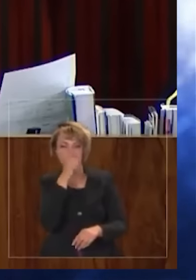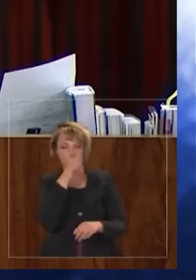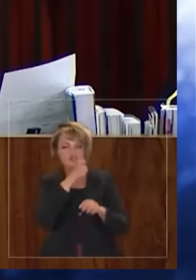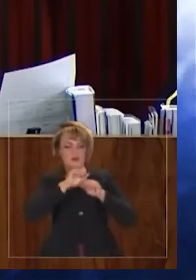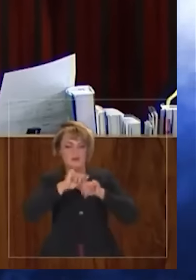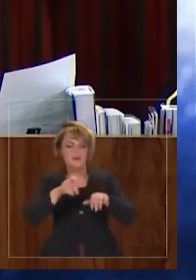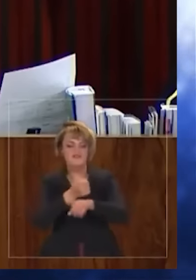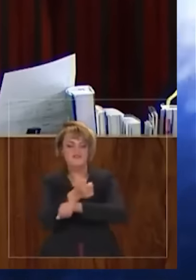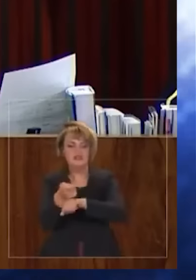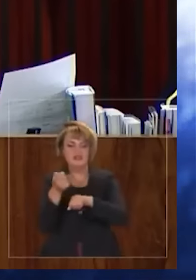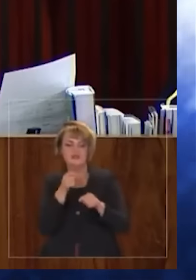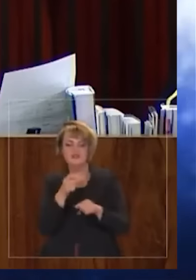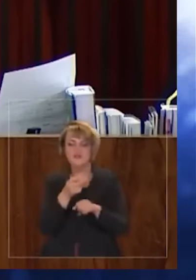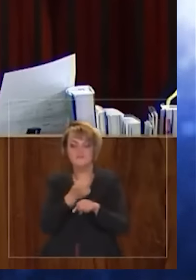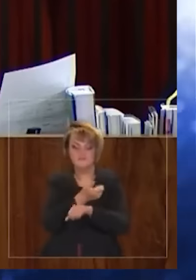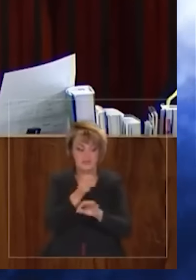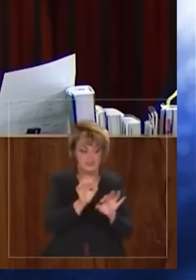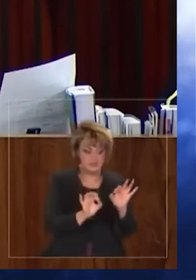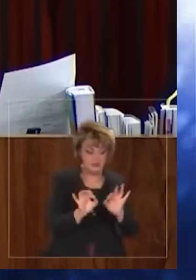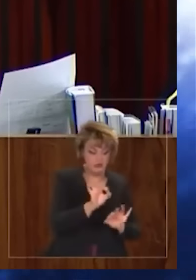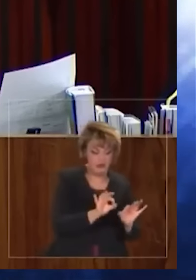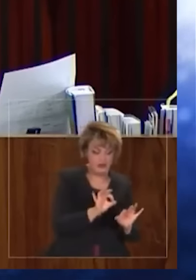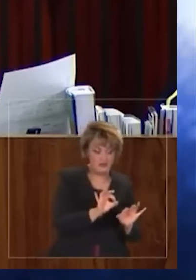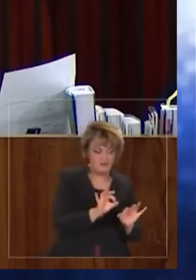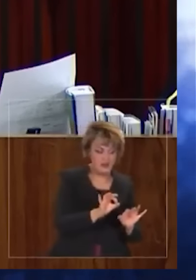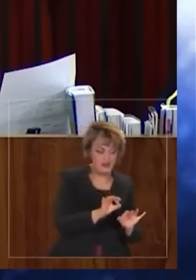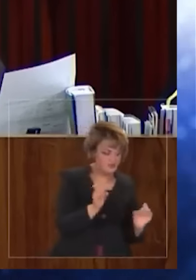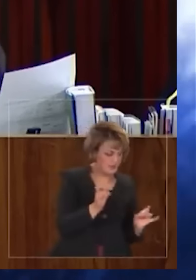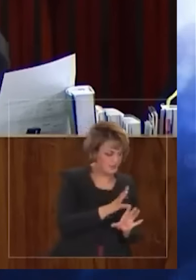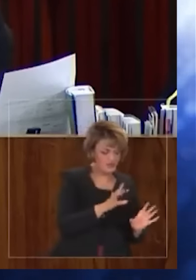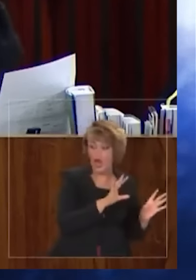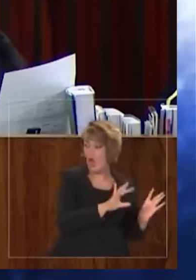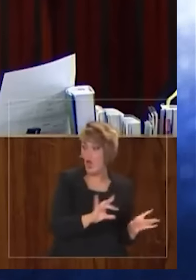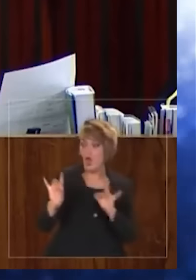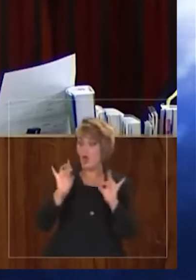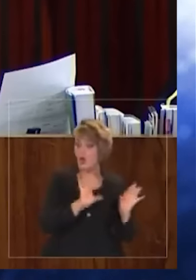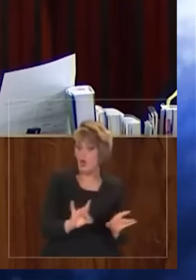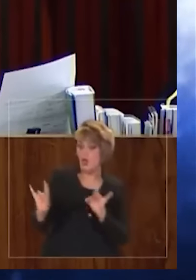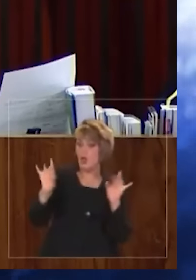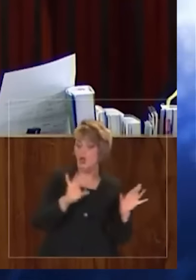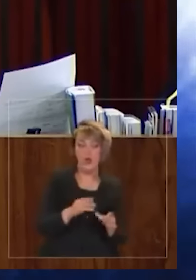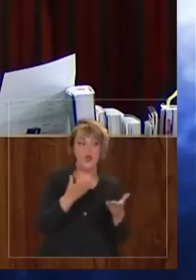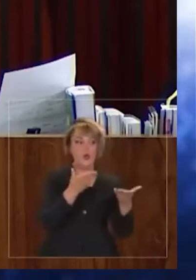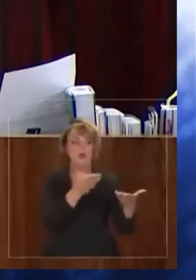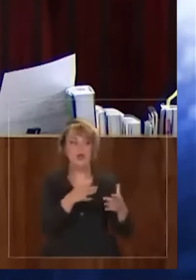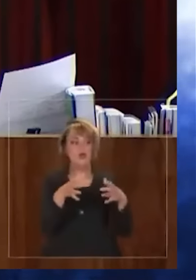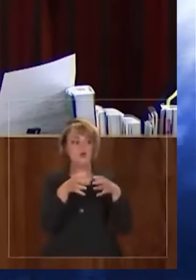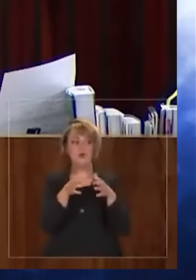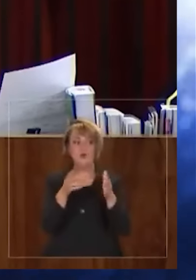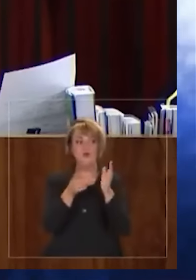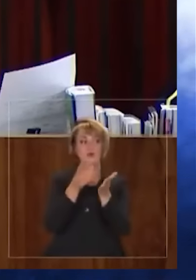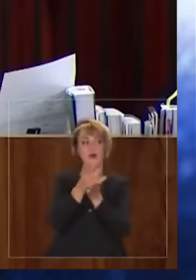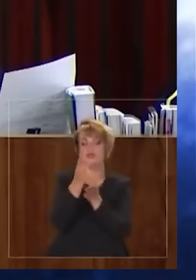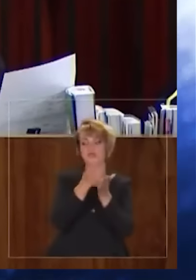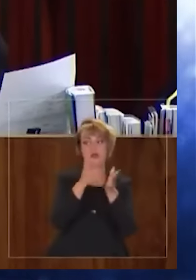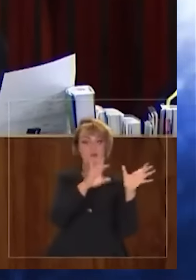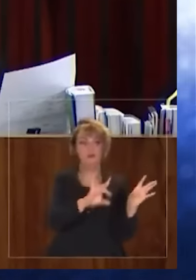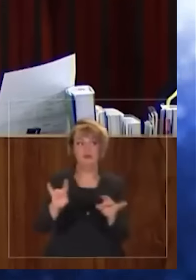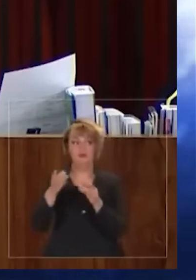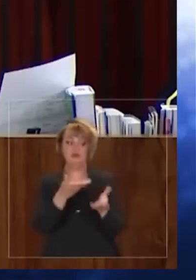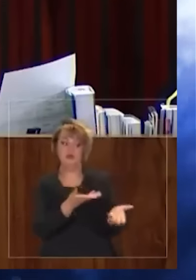News a fake News é produzida e eles só Repassa com esse comentário ó hoje é as tias do Zap estão